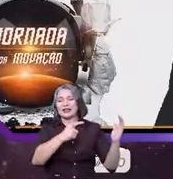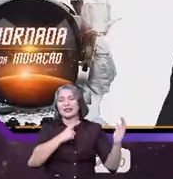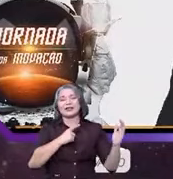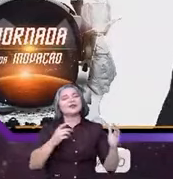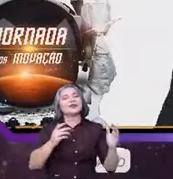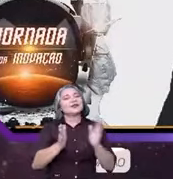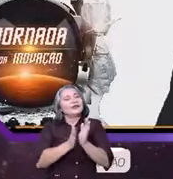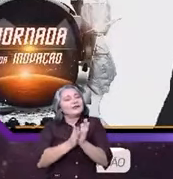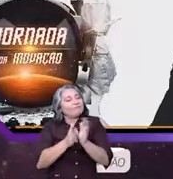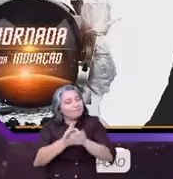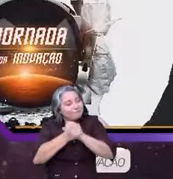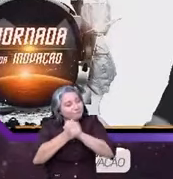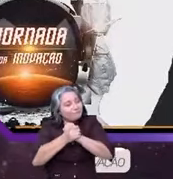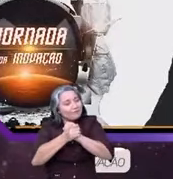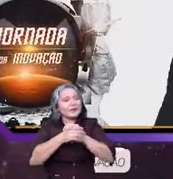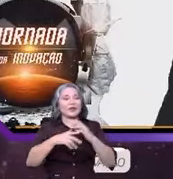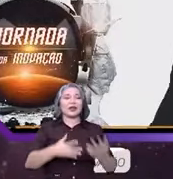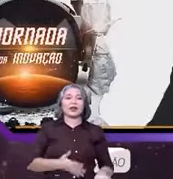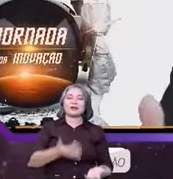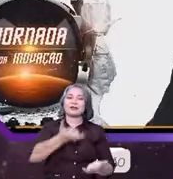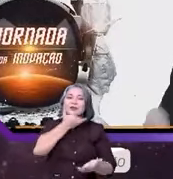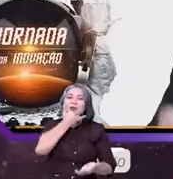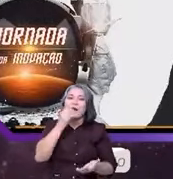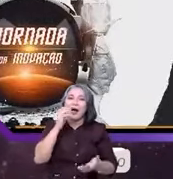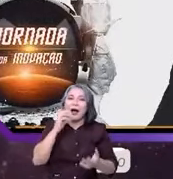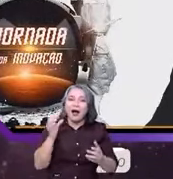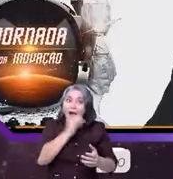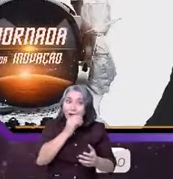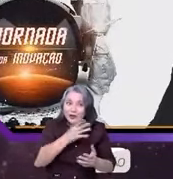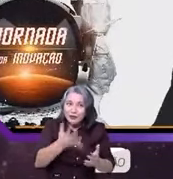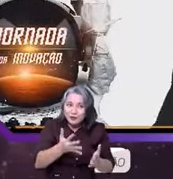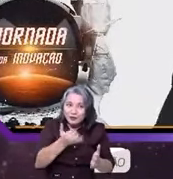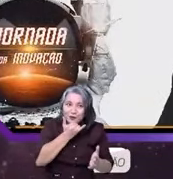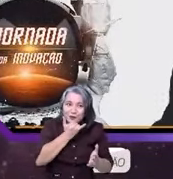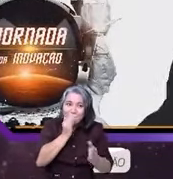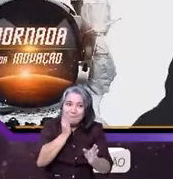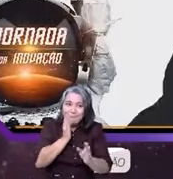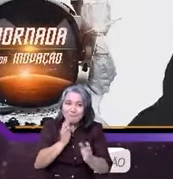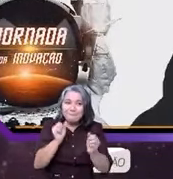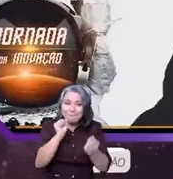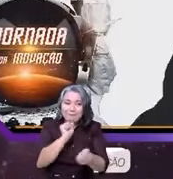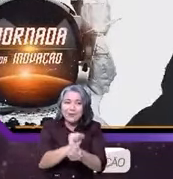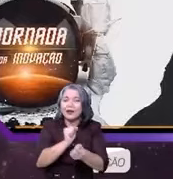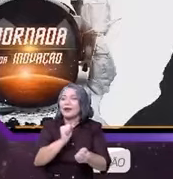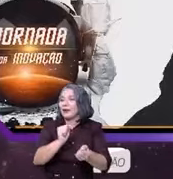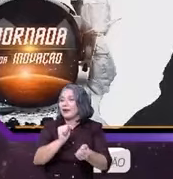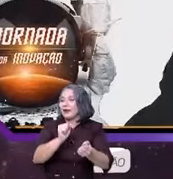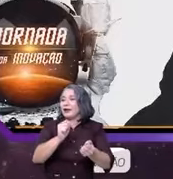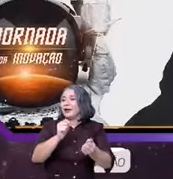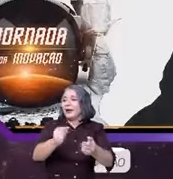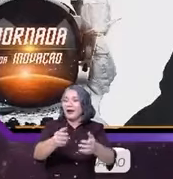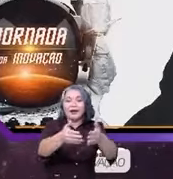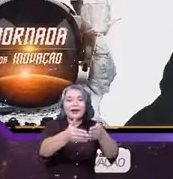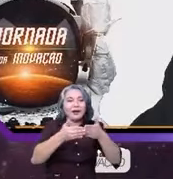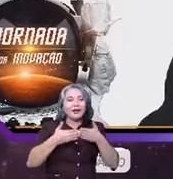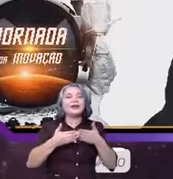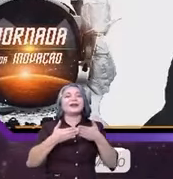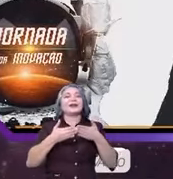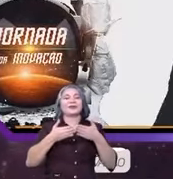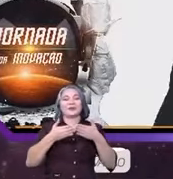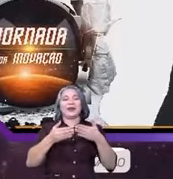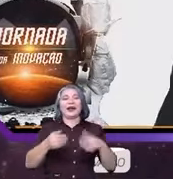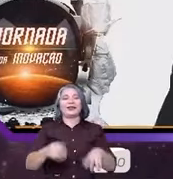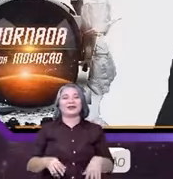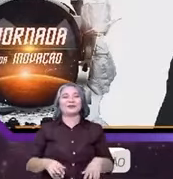saudações de estilo, presidente, mas eu peço licença para fazer externar minha imensa admiração à defesa. Da mesma